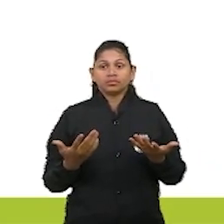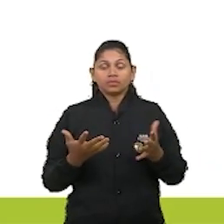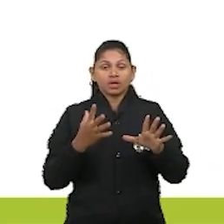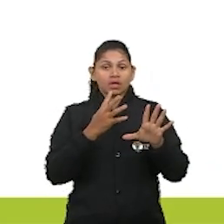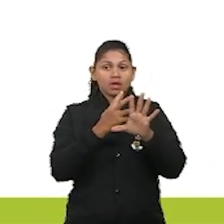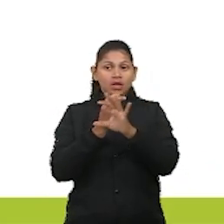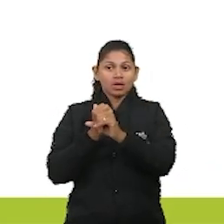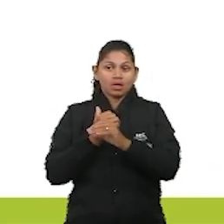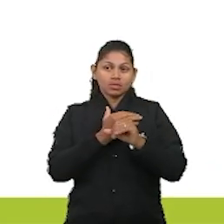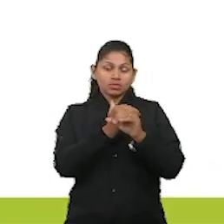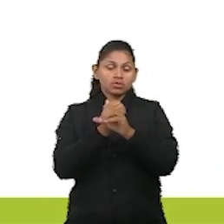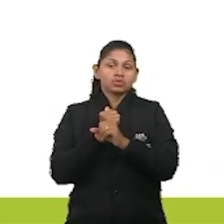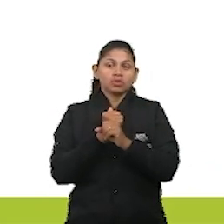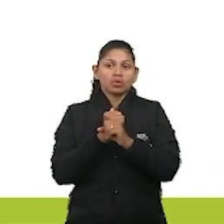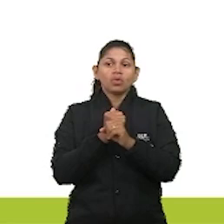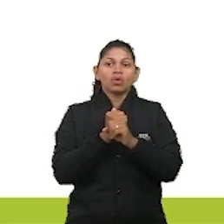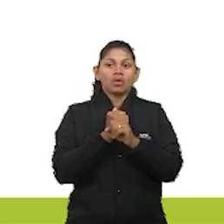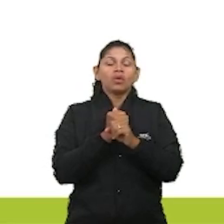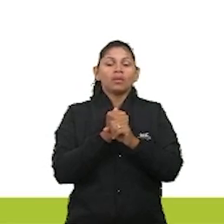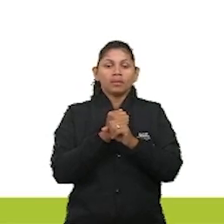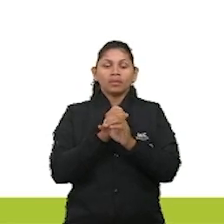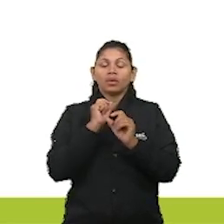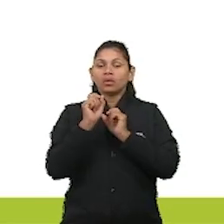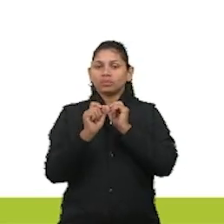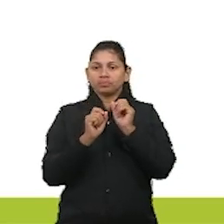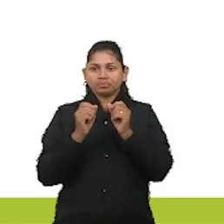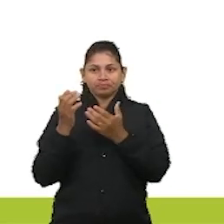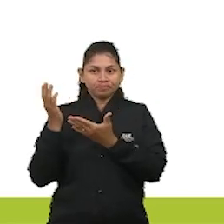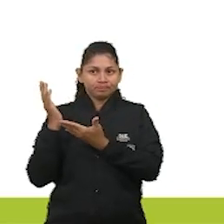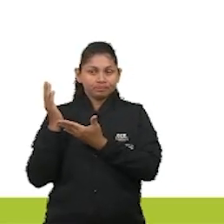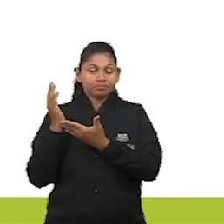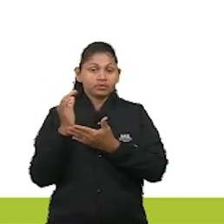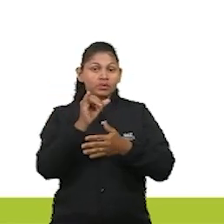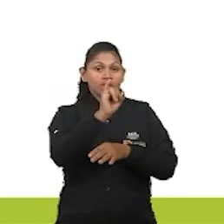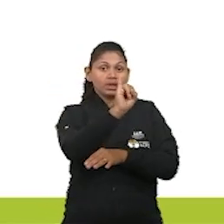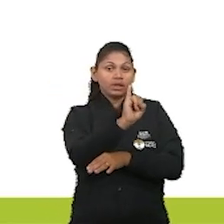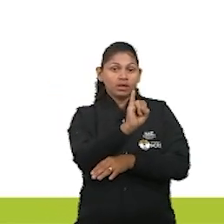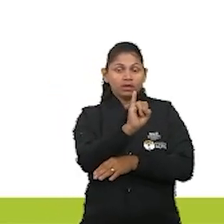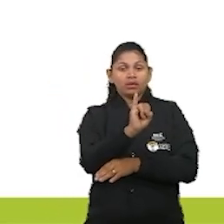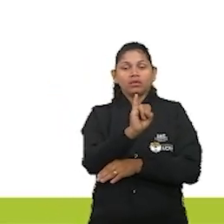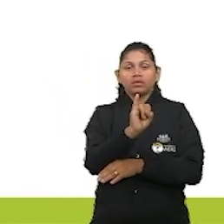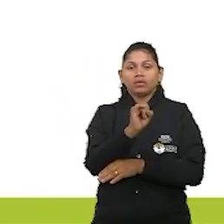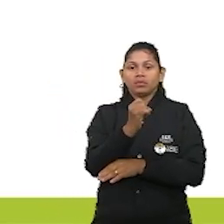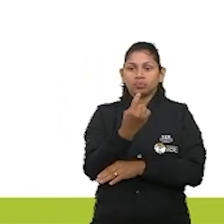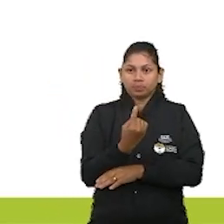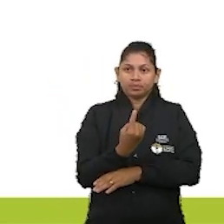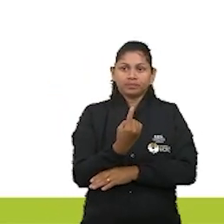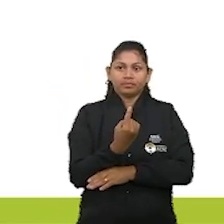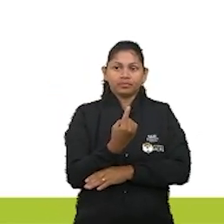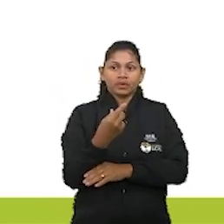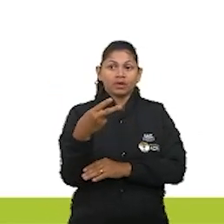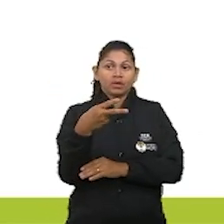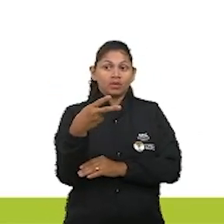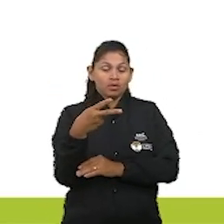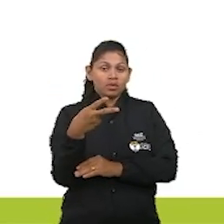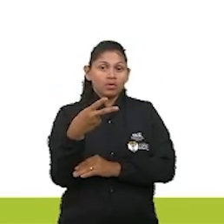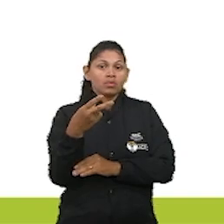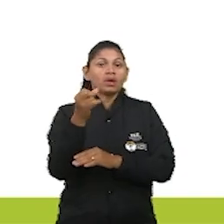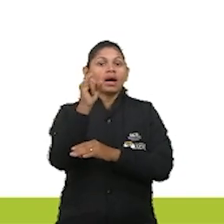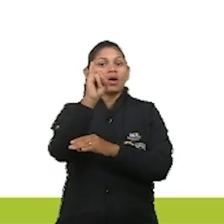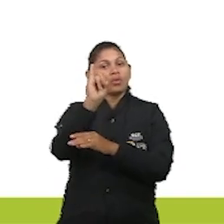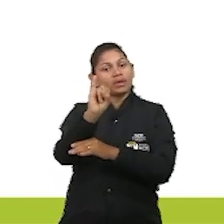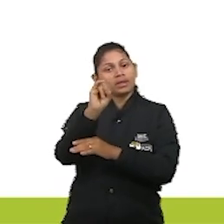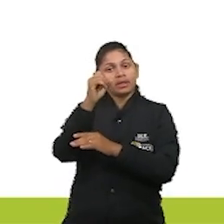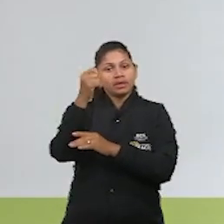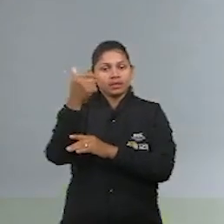algébrica das correntes, né? Então vamos somar. Esse I1 vai ser igual ao quê? Não